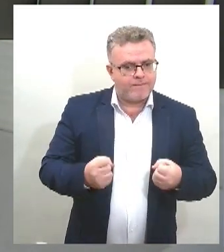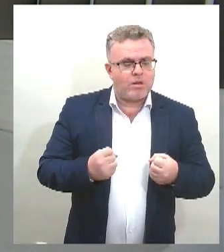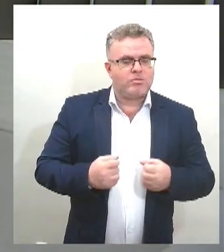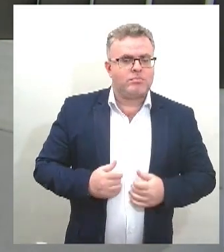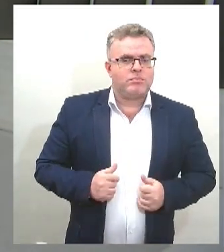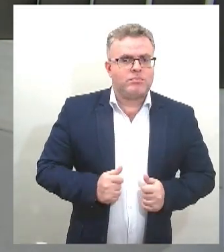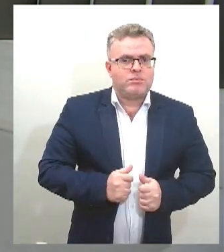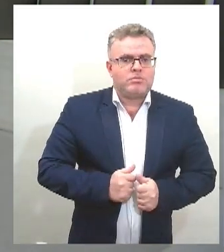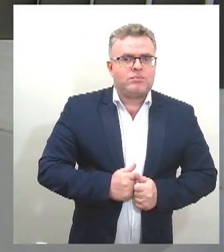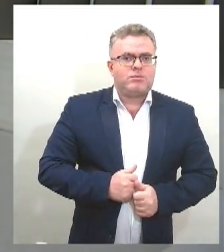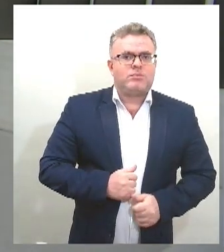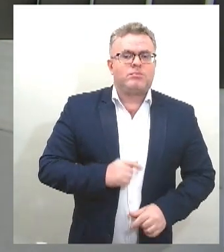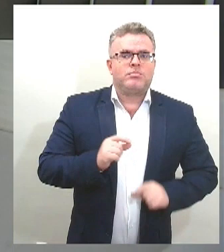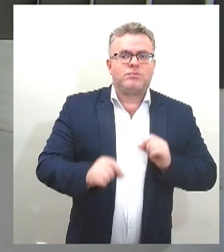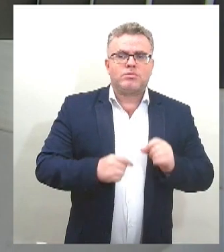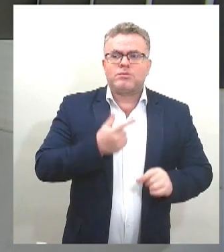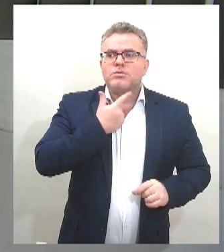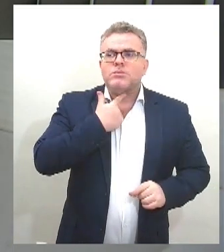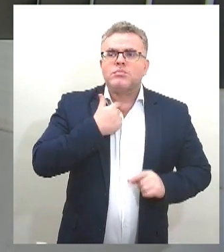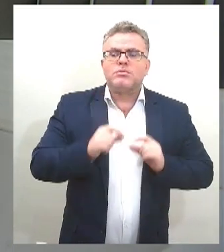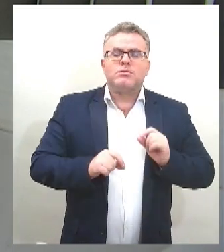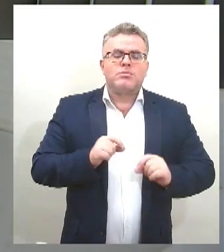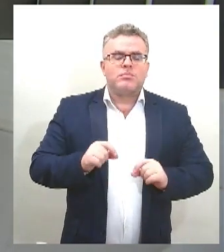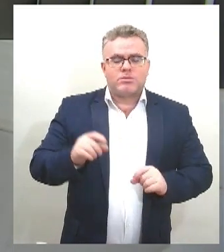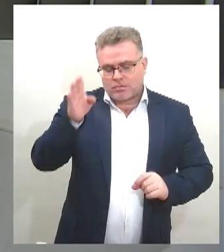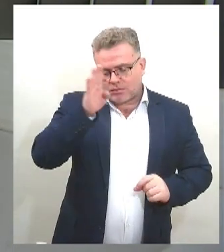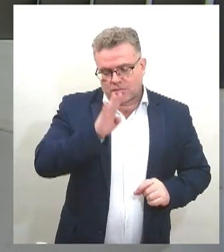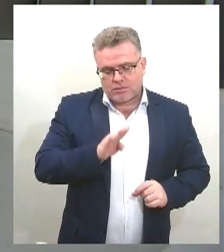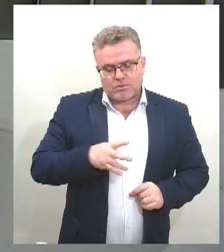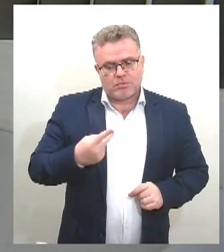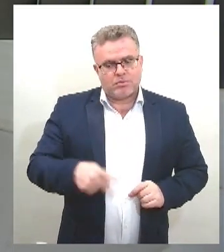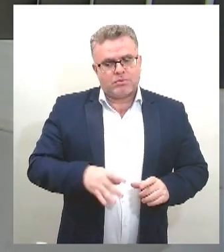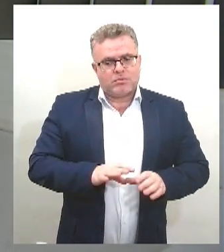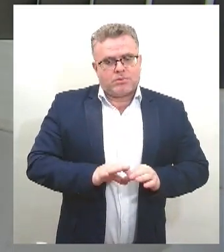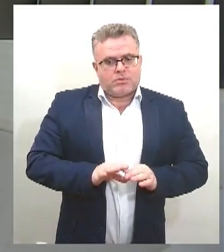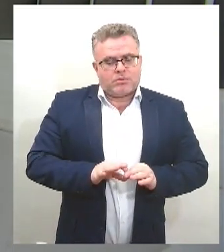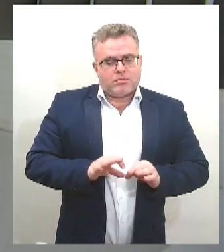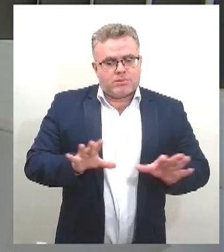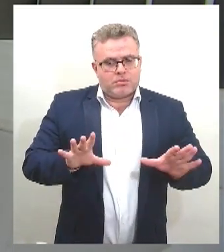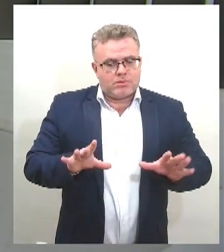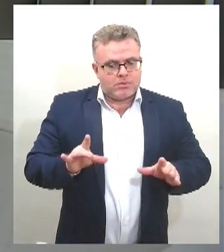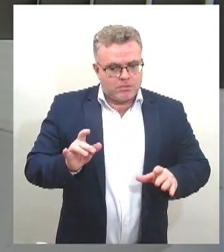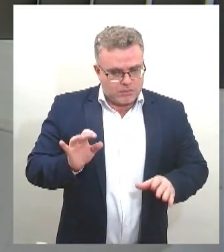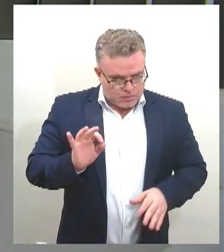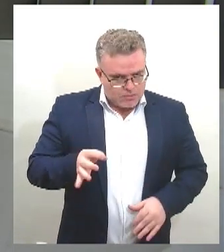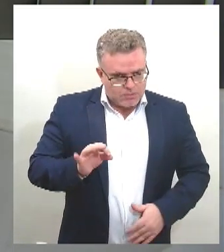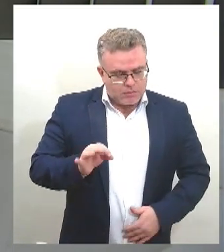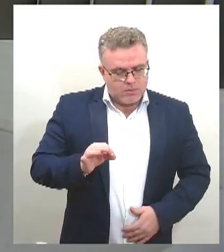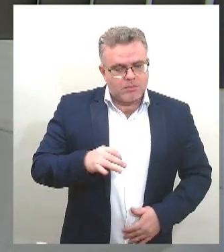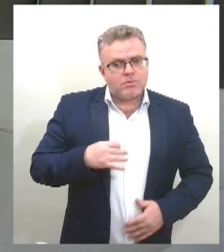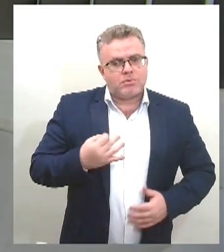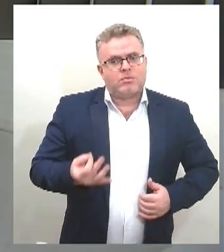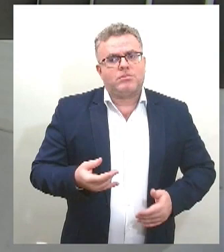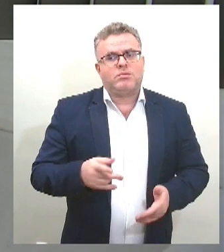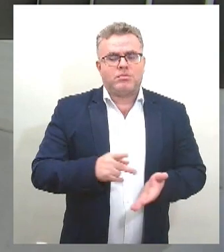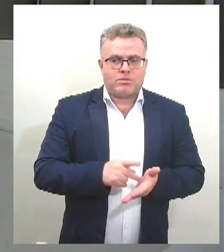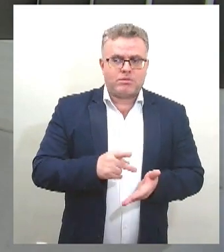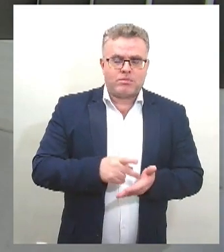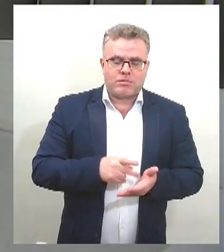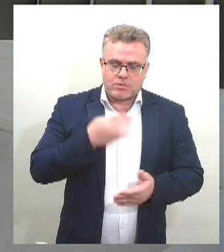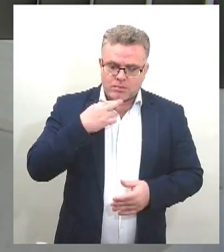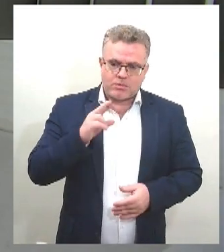se tornar o Brasil livre da monarquia? Sim, sim, de fato. Porque a partir da década